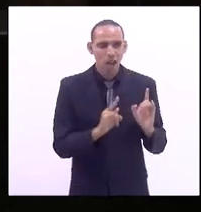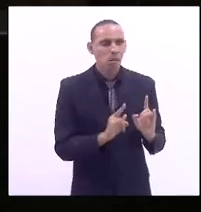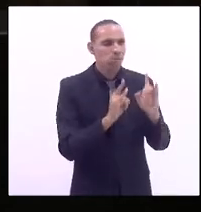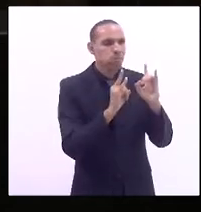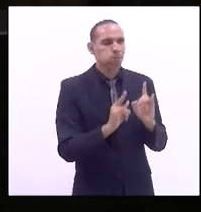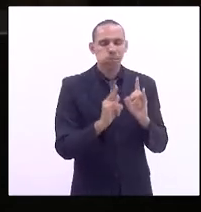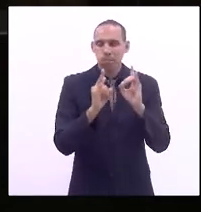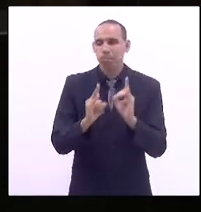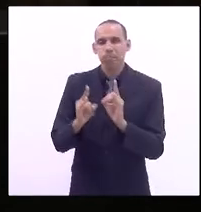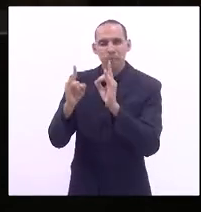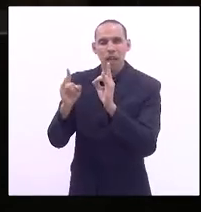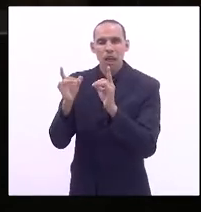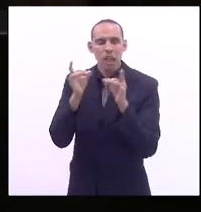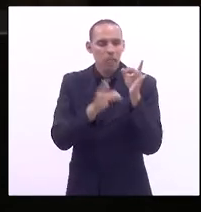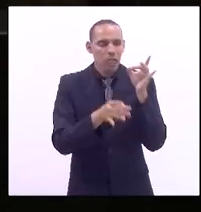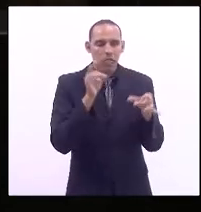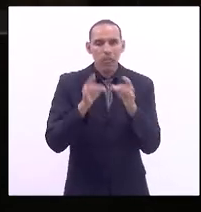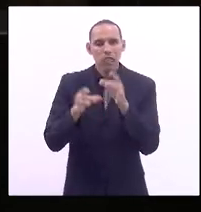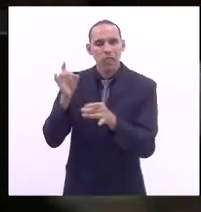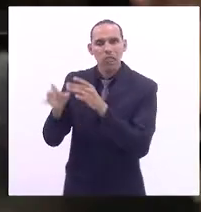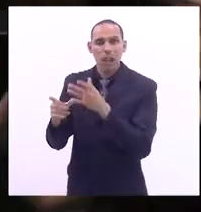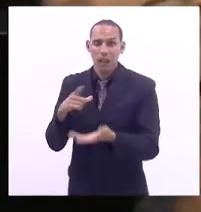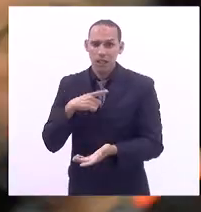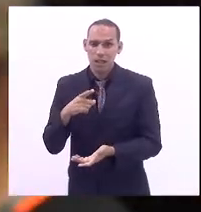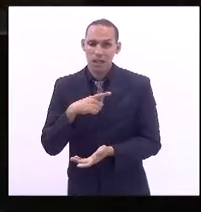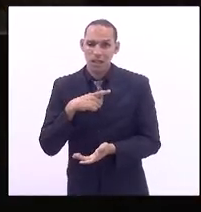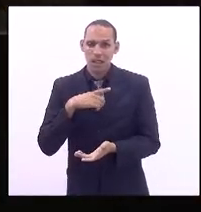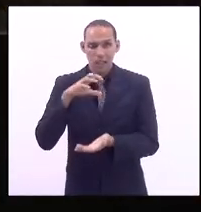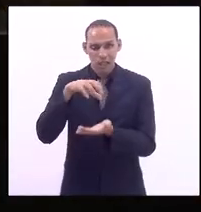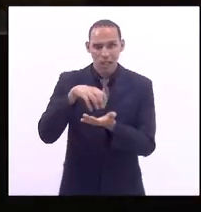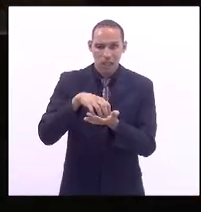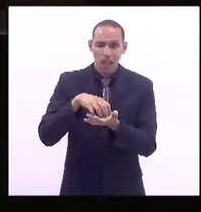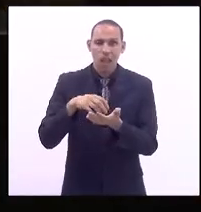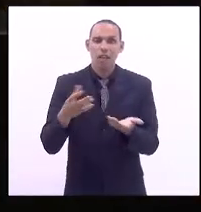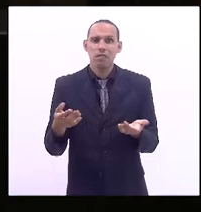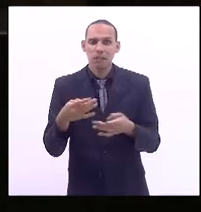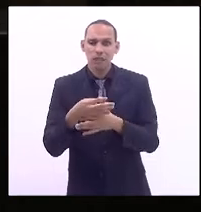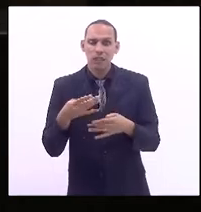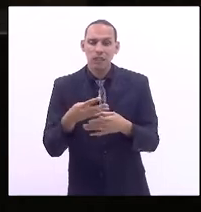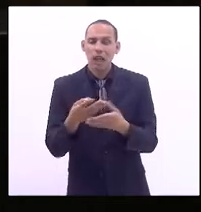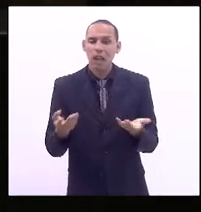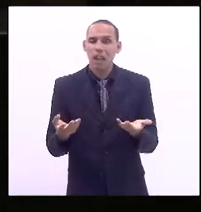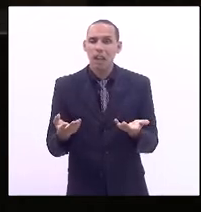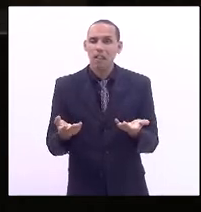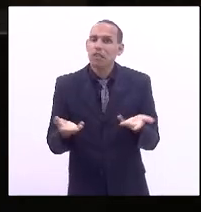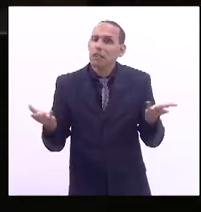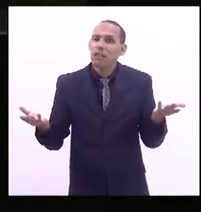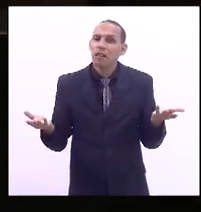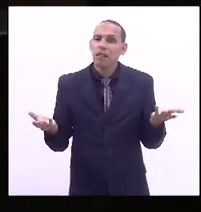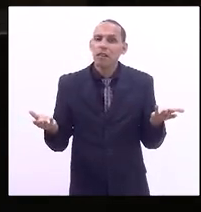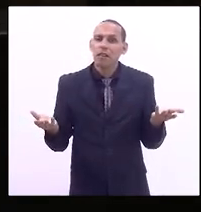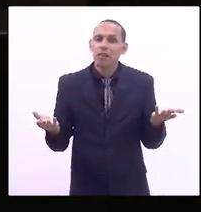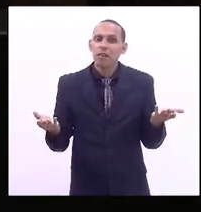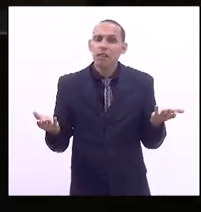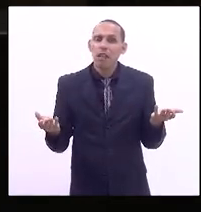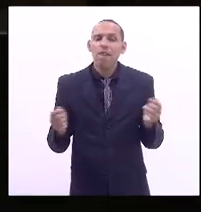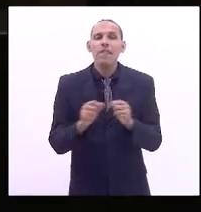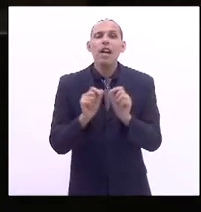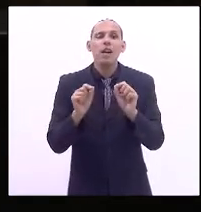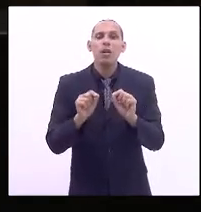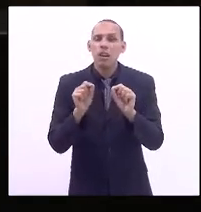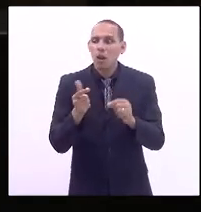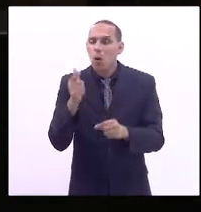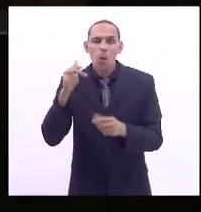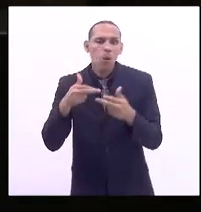imóveis Desocupados que existem no centro da cidade porque não se darão a destinação